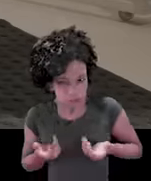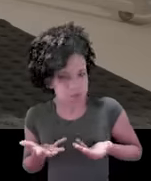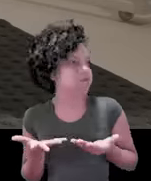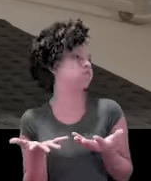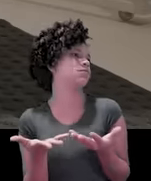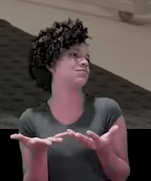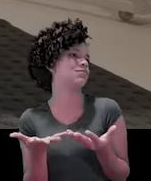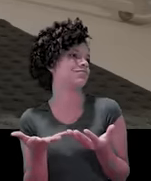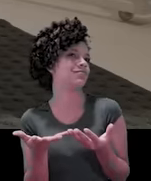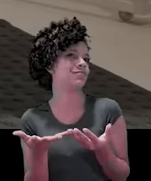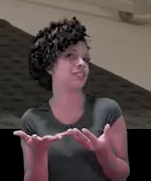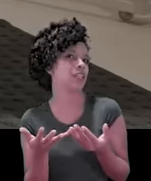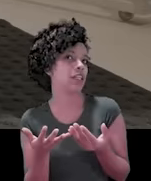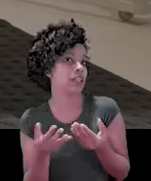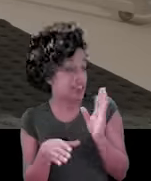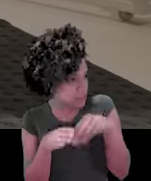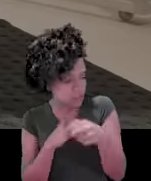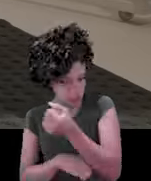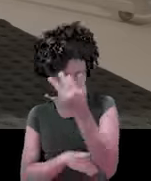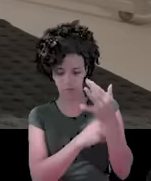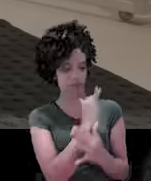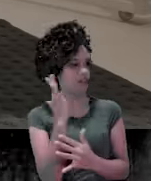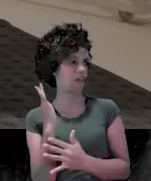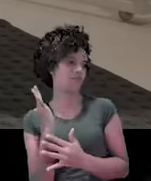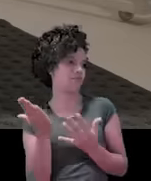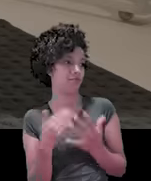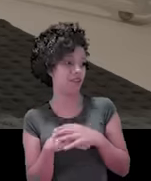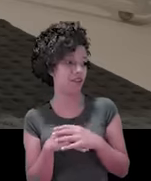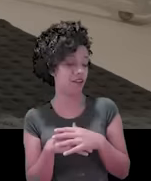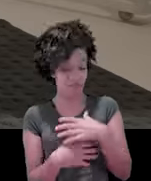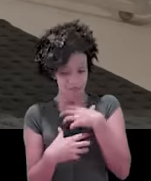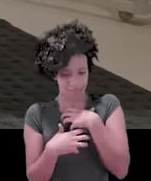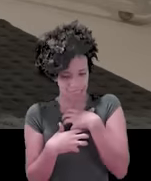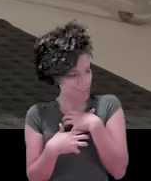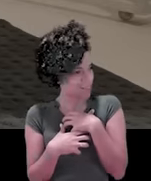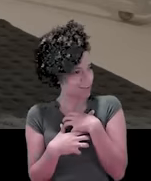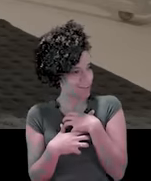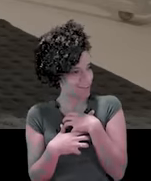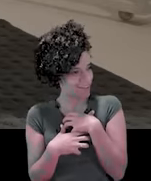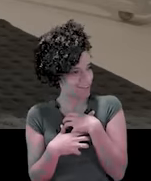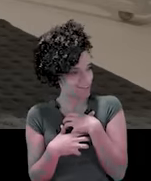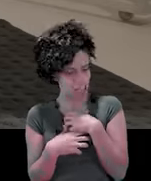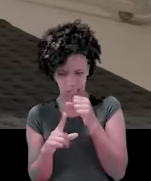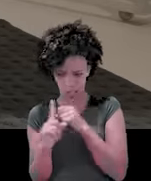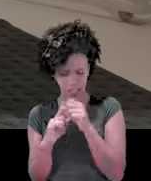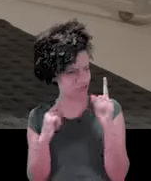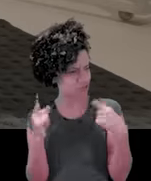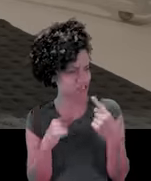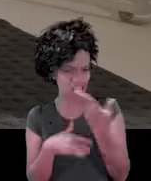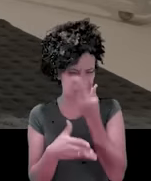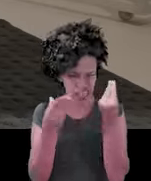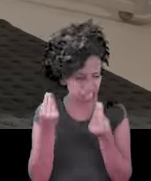dar é isso não pode precisa ser uma floresta Oi aqui é que eu tô falando nessa sociedade